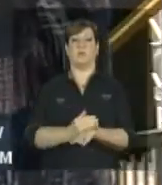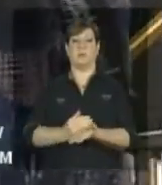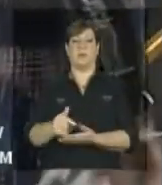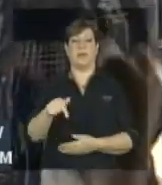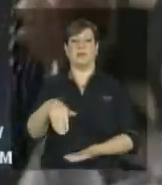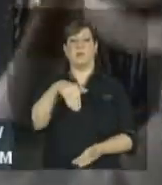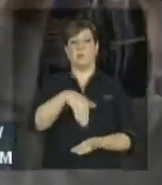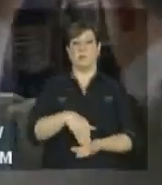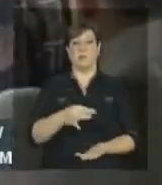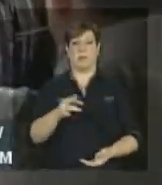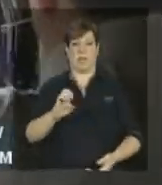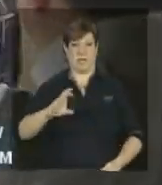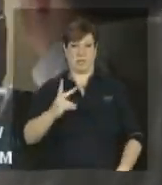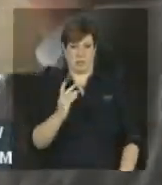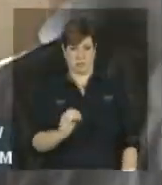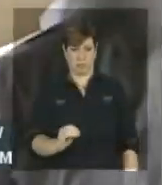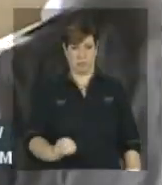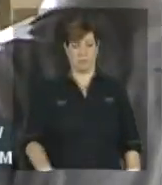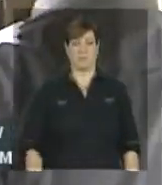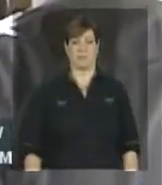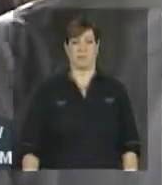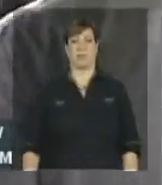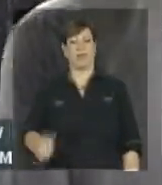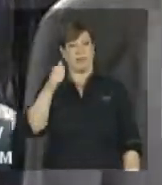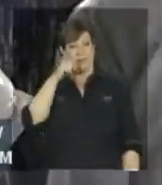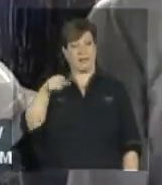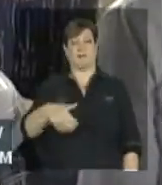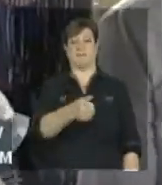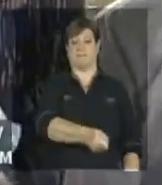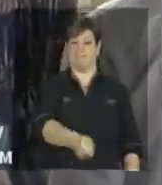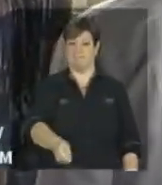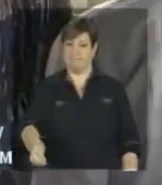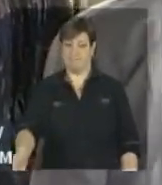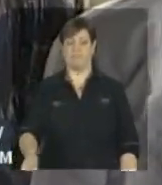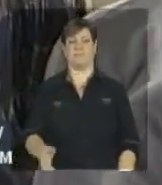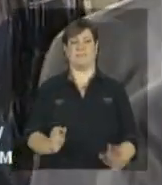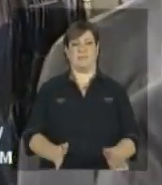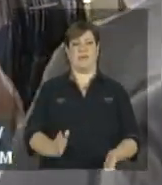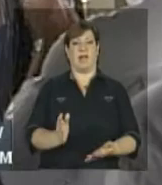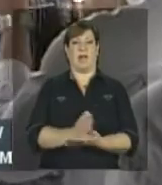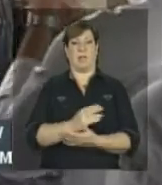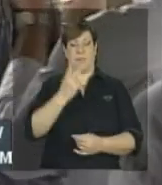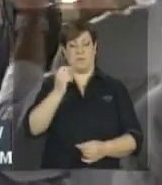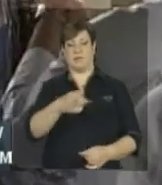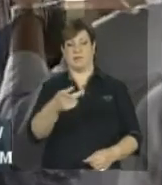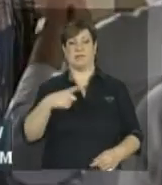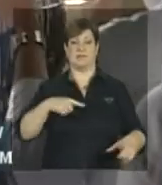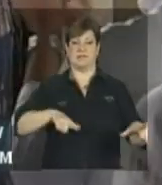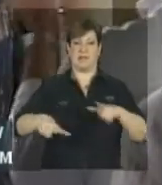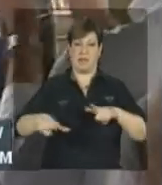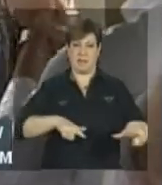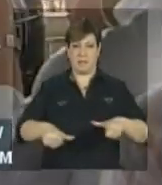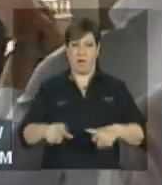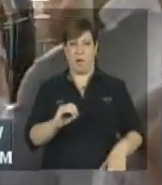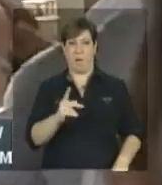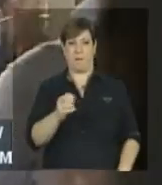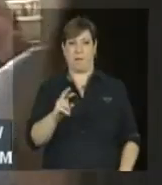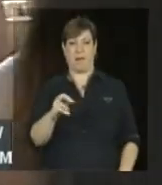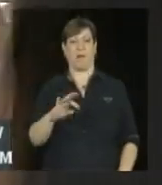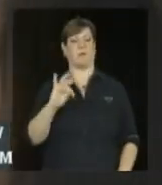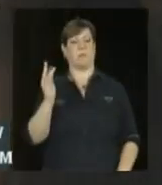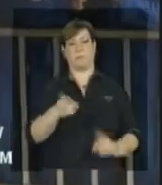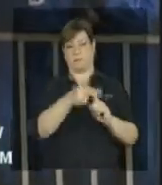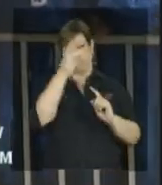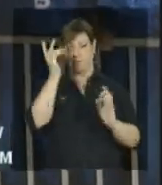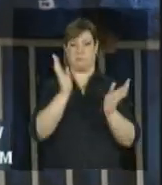último trecho. Ela cumprimenta aí funcionários, operários da obra, aplaudida